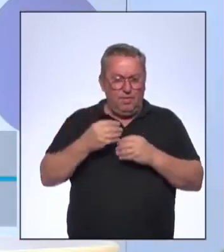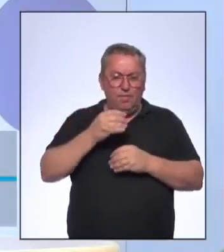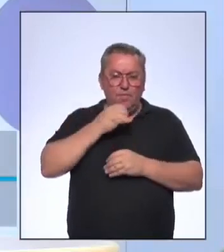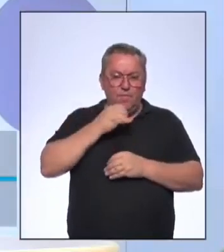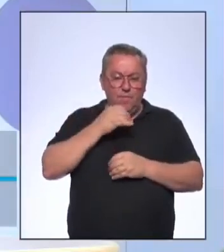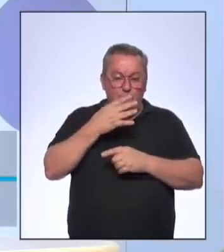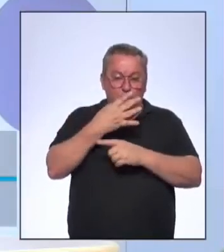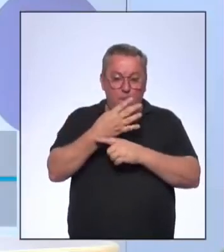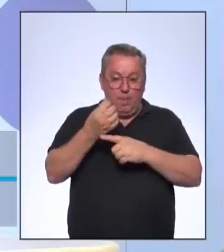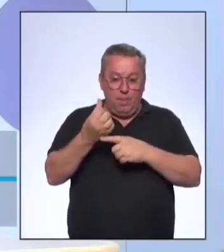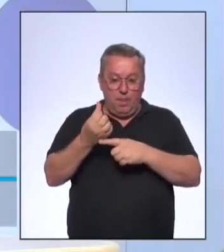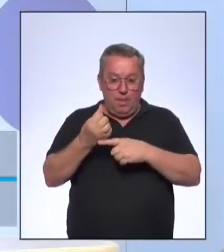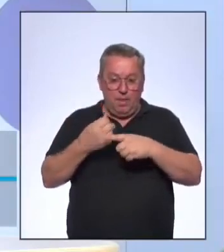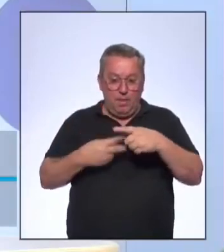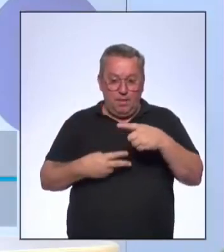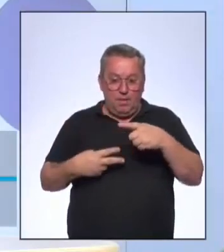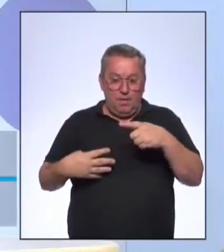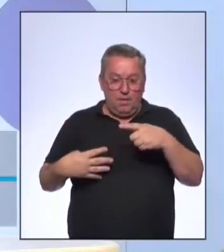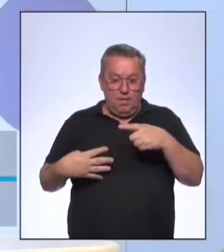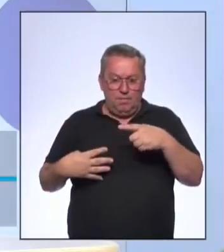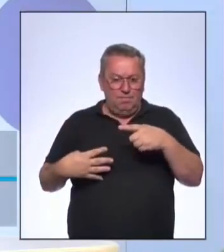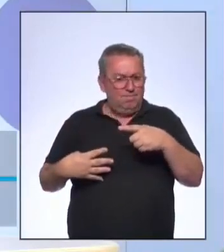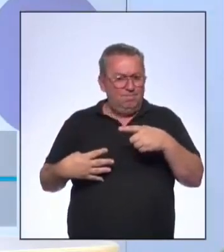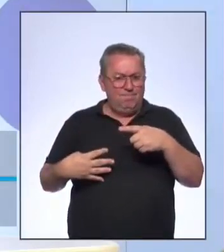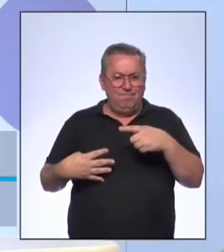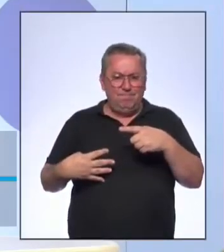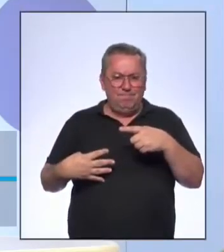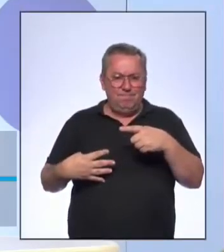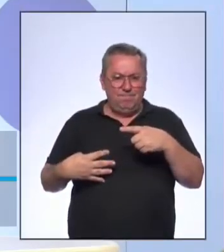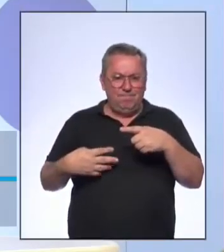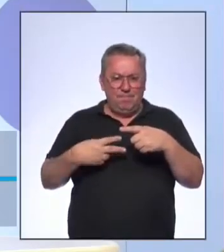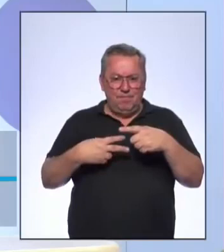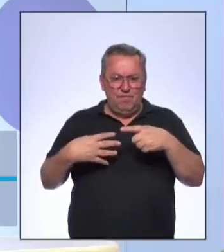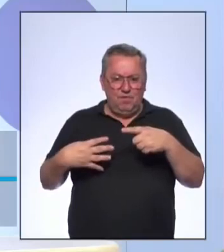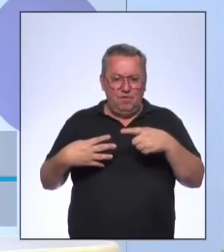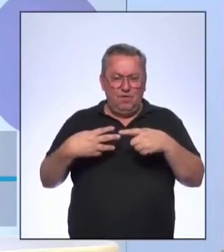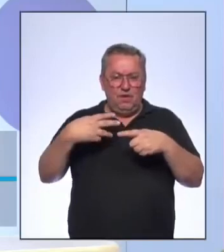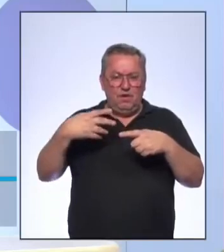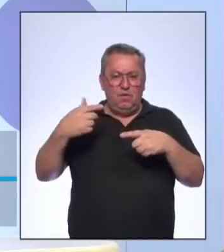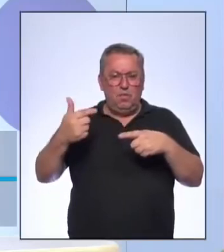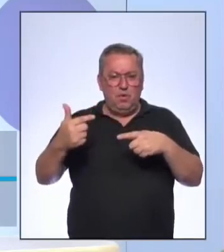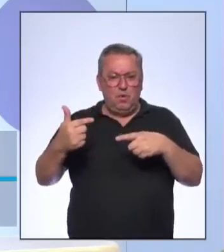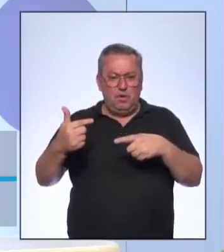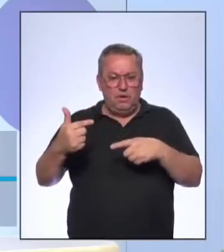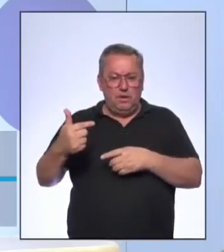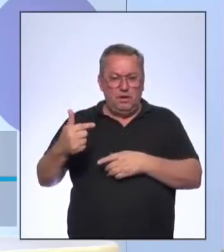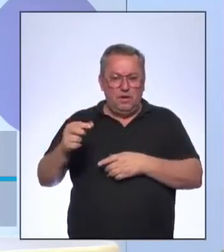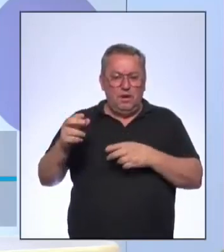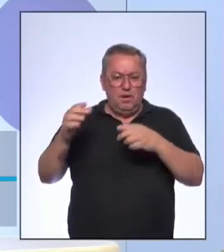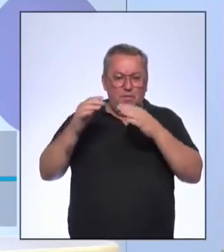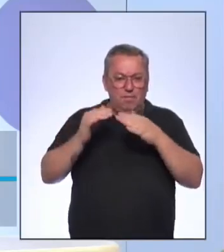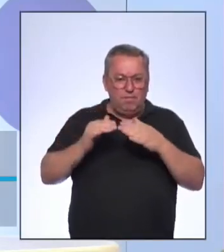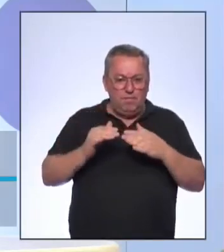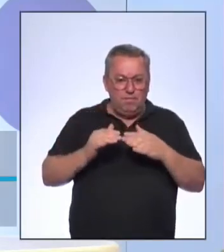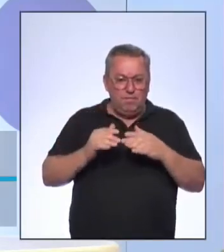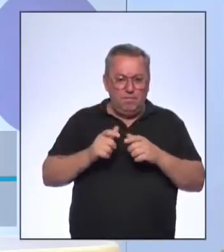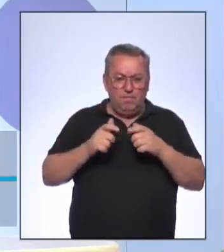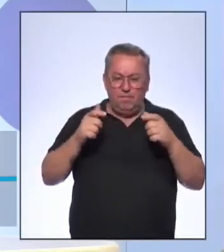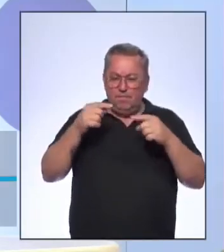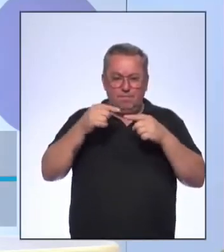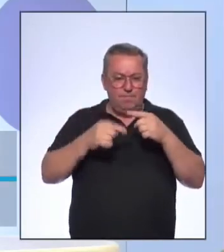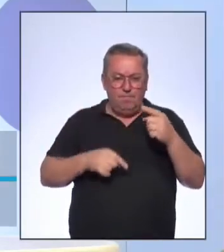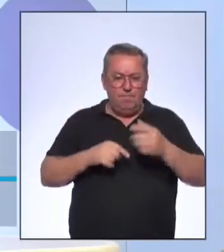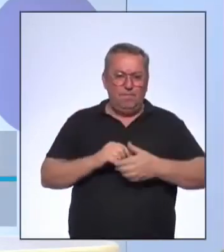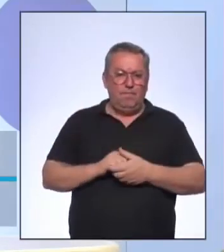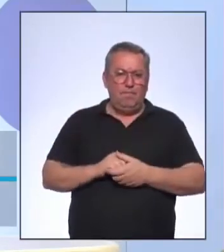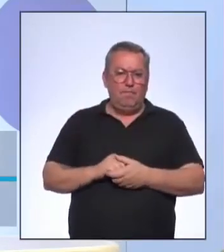colocar 46 sobre 24, eu vou ter 23 sobre 12. E a razão, a relação entre as grandezas não é essa,